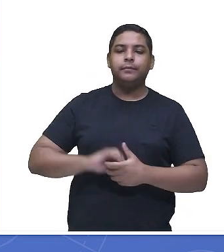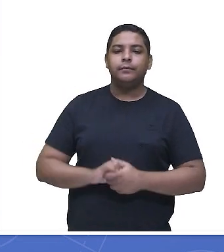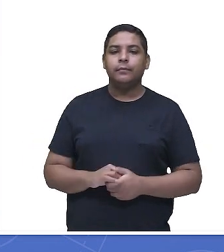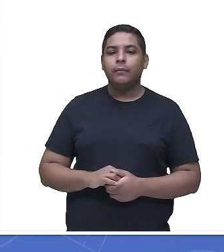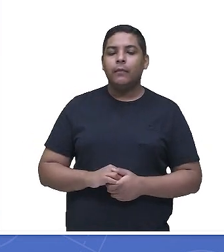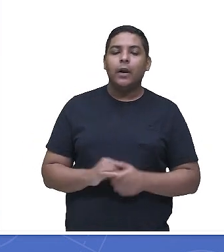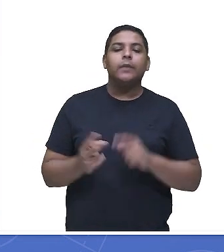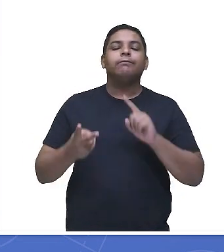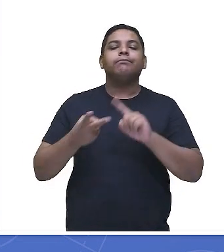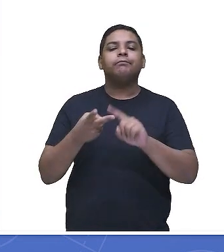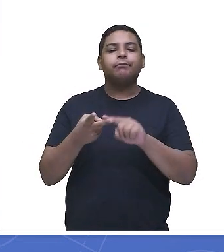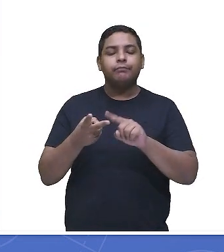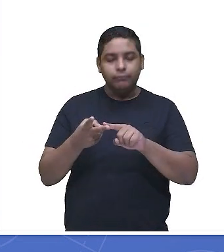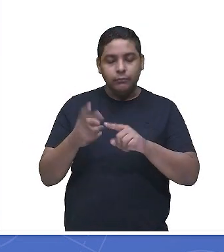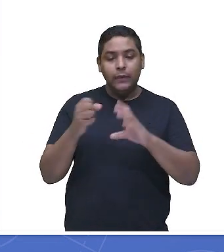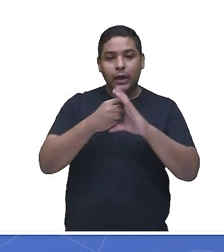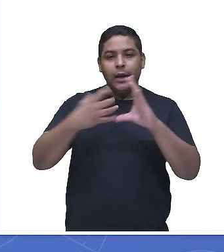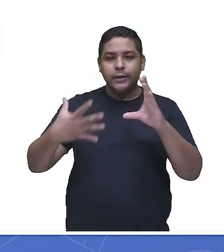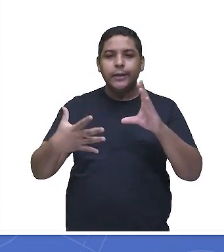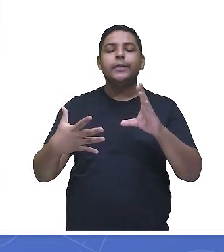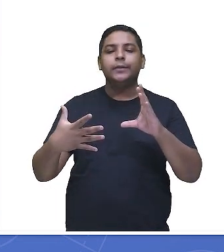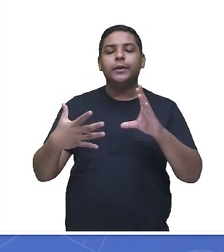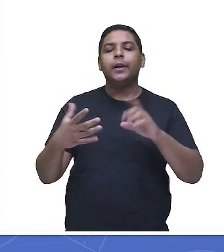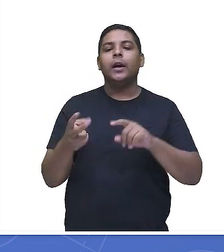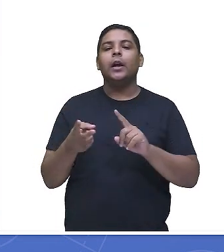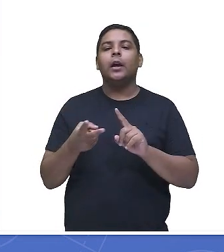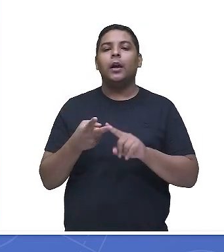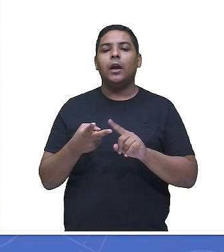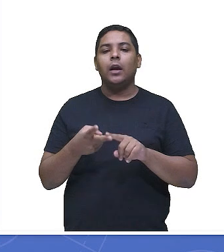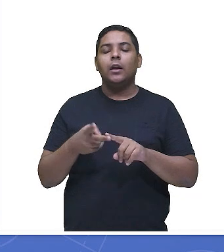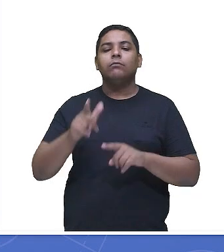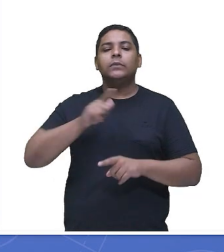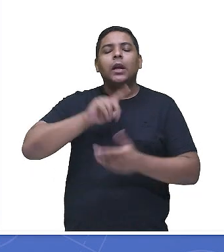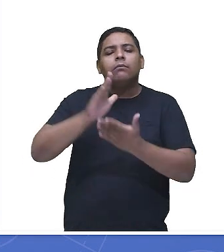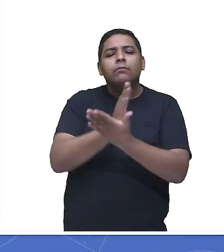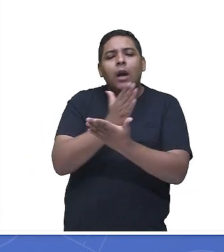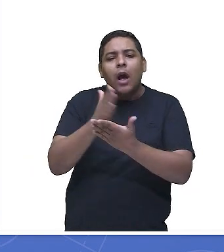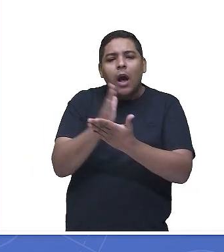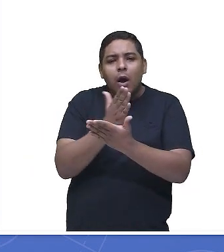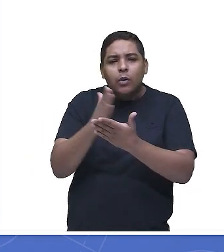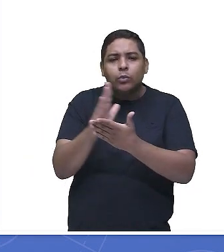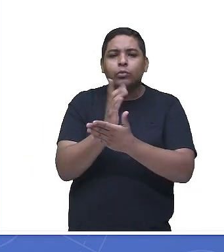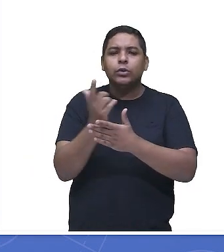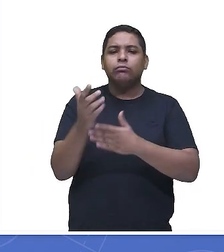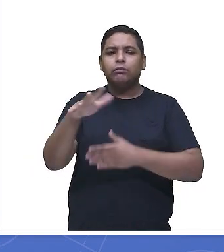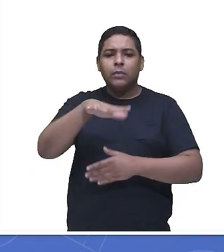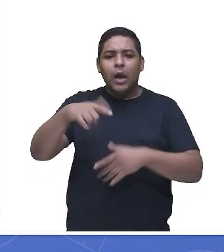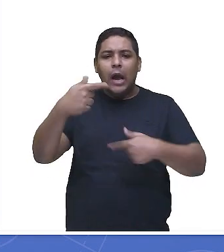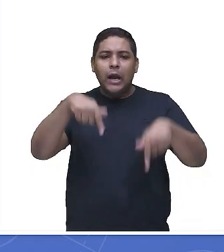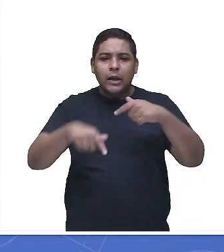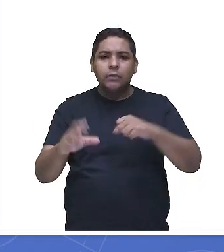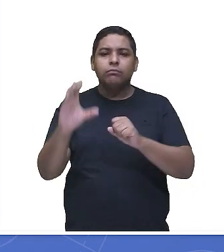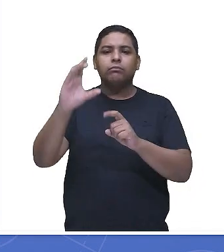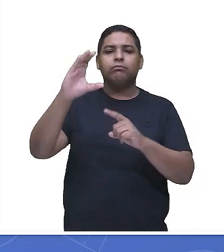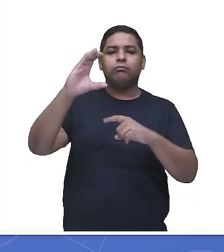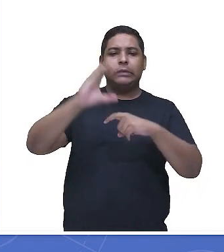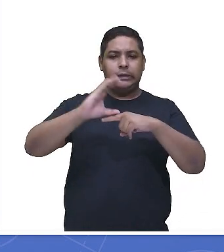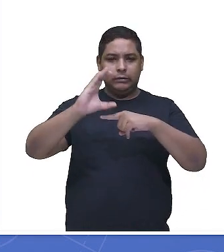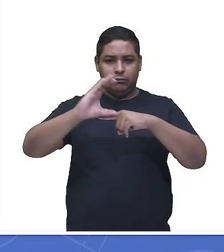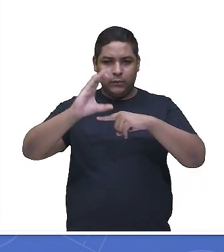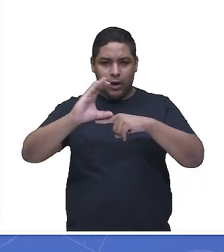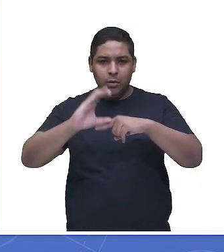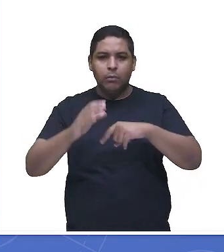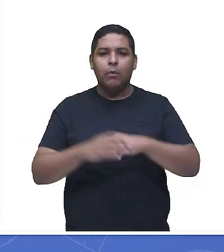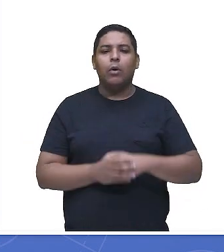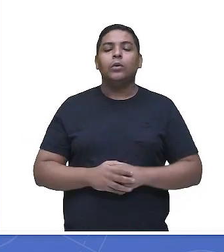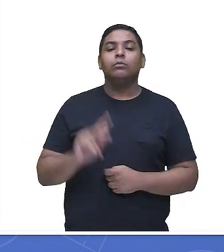bem legal dos seres vivos é que eles possuem alguns elementos químicos que eles se repetem. Carbono, hidrogênio,